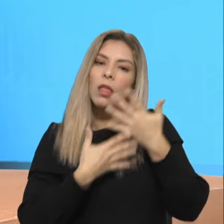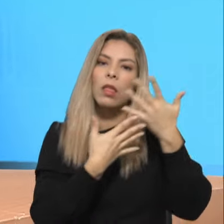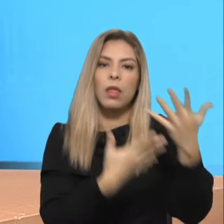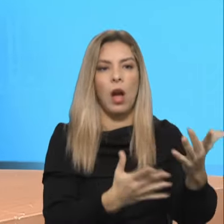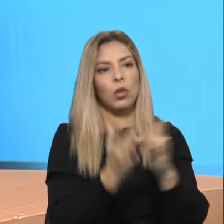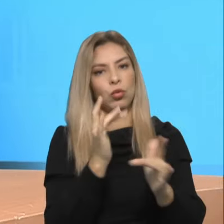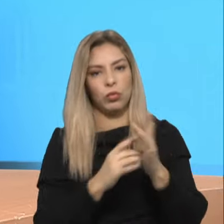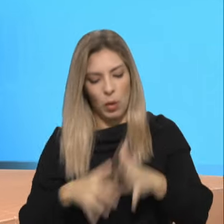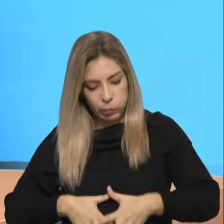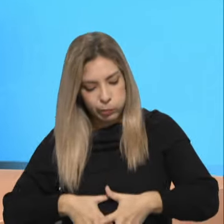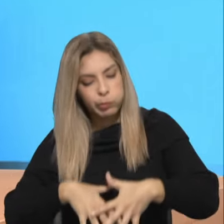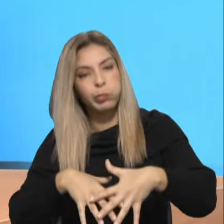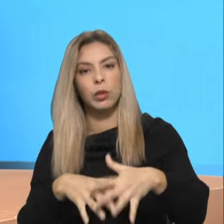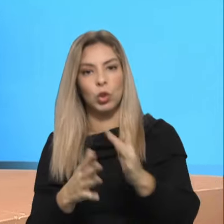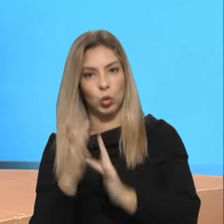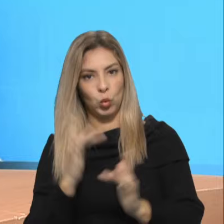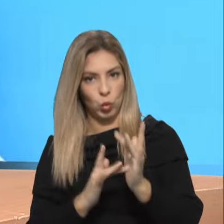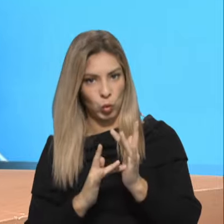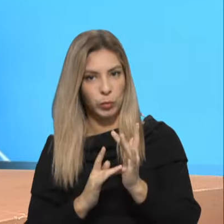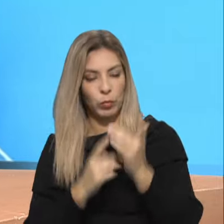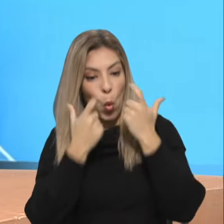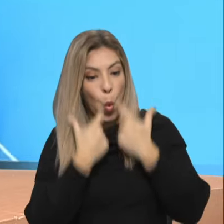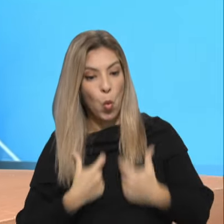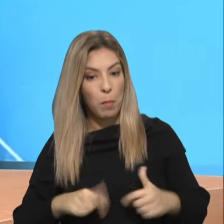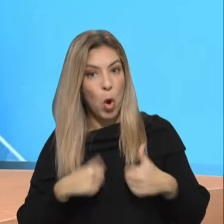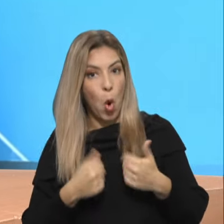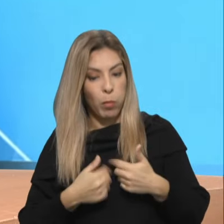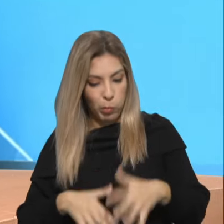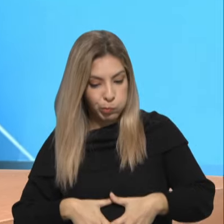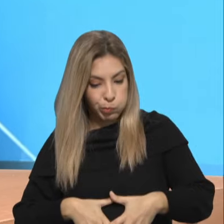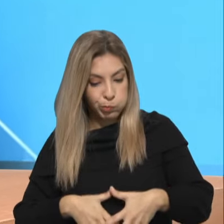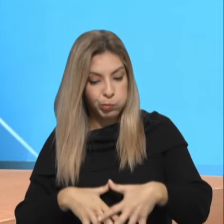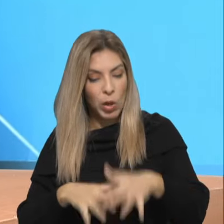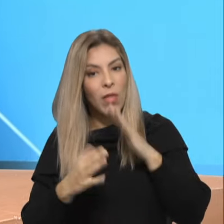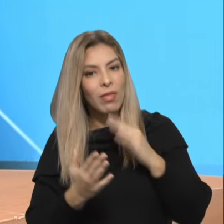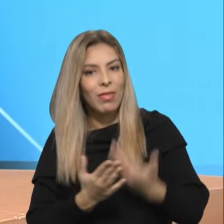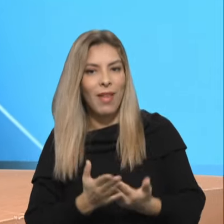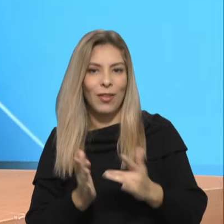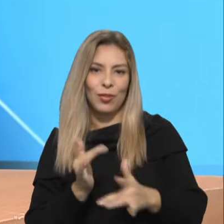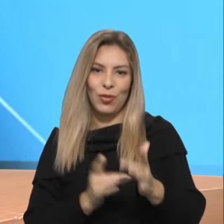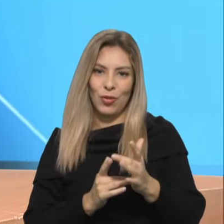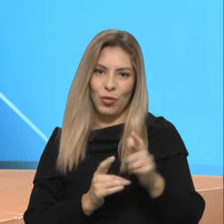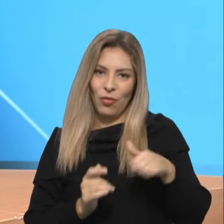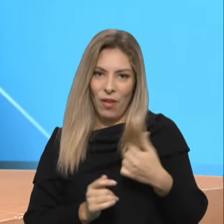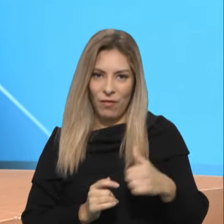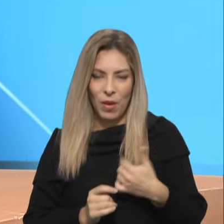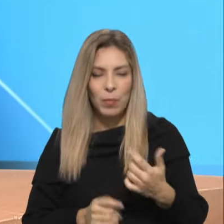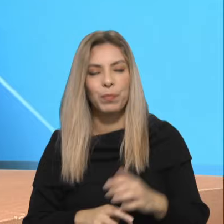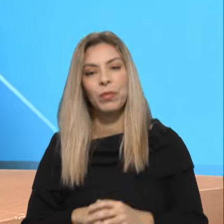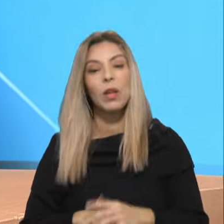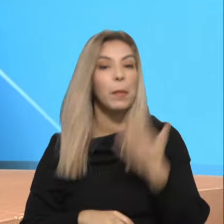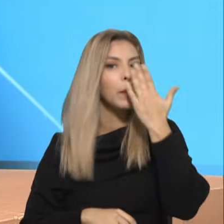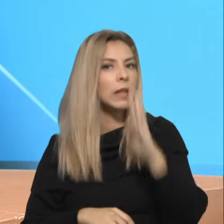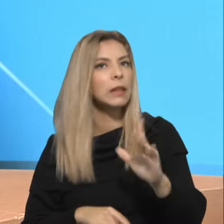corpo de Cristo. E sendo o corpo de Cristo a natureza humana que não tem pecado, então era preciso